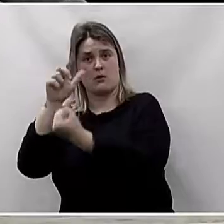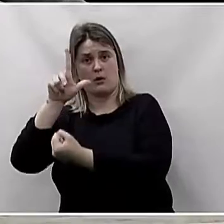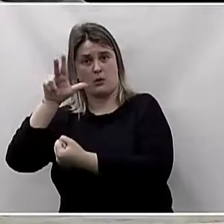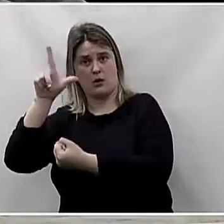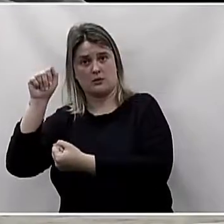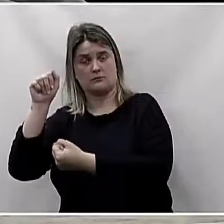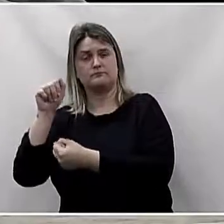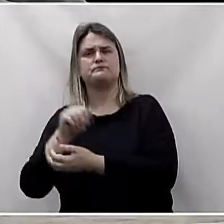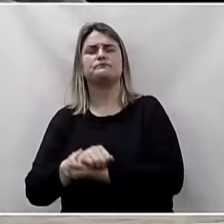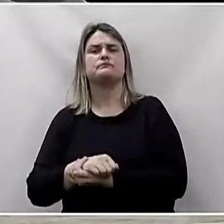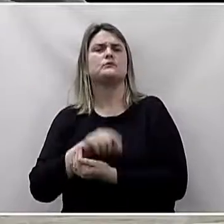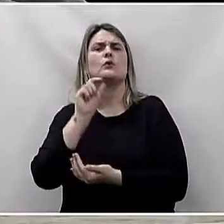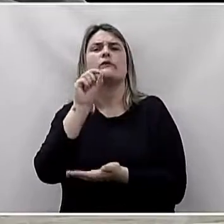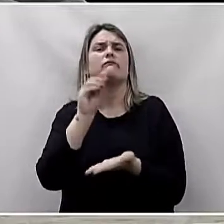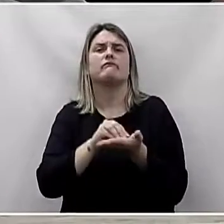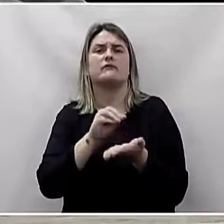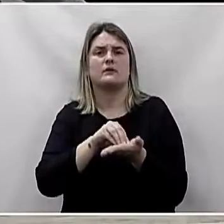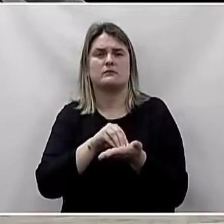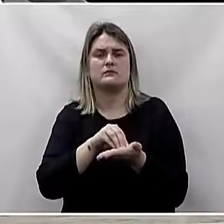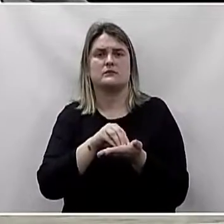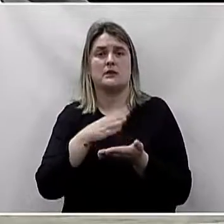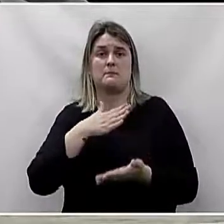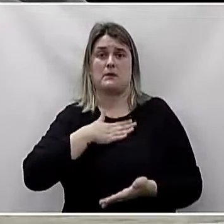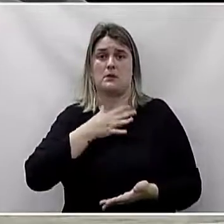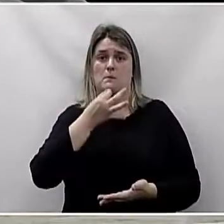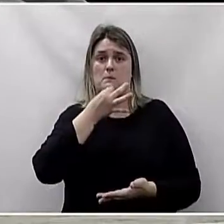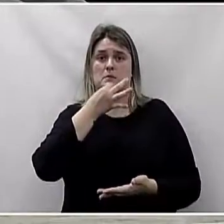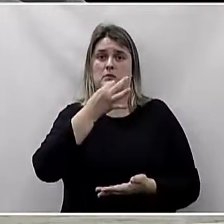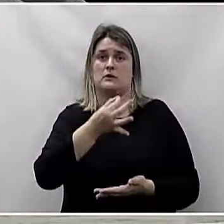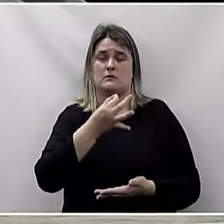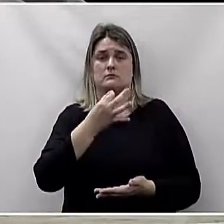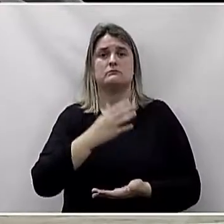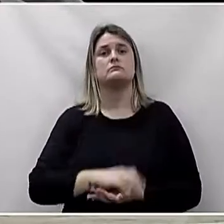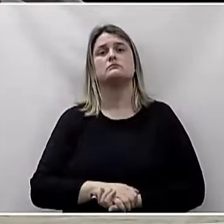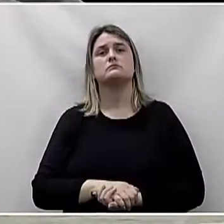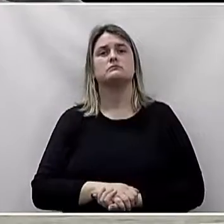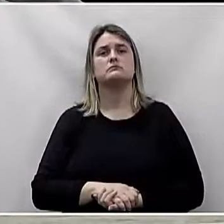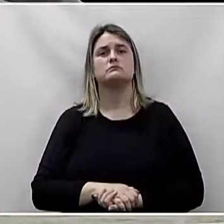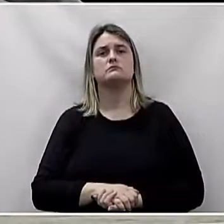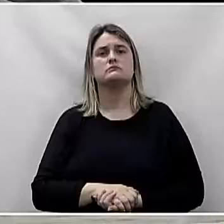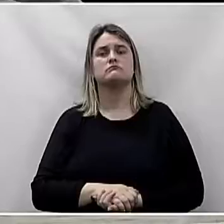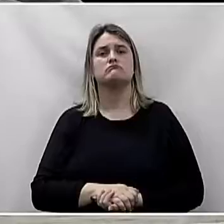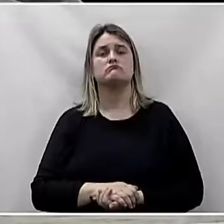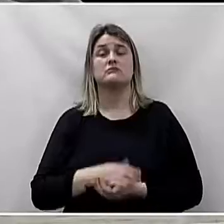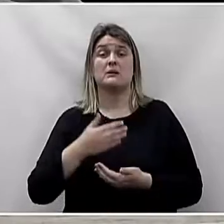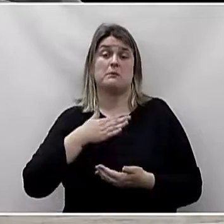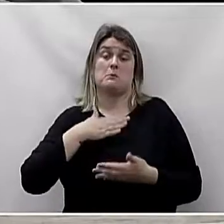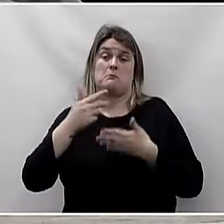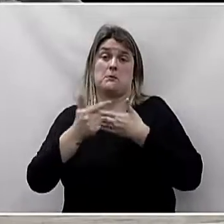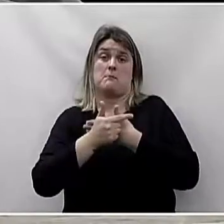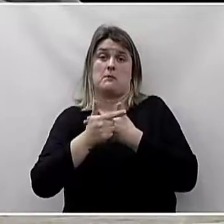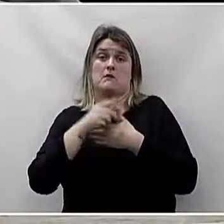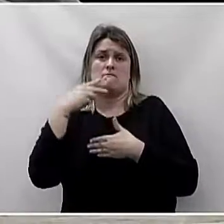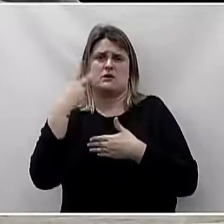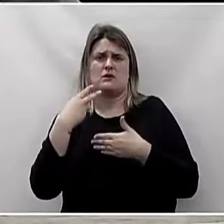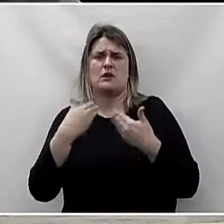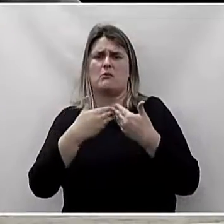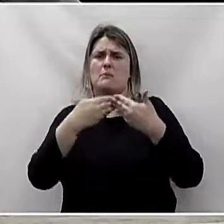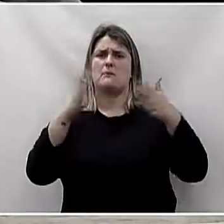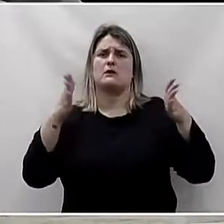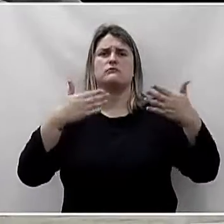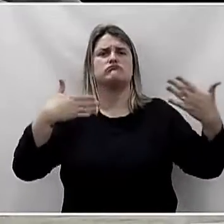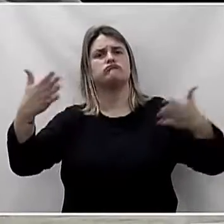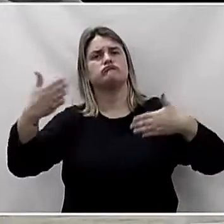mas o que falta no meu ponto de vista porque está a vereador é você estar aberto primeiramente